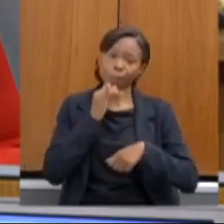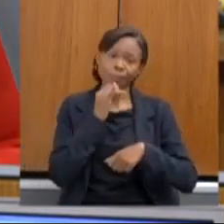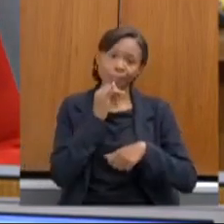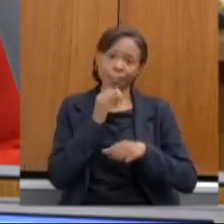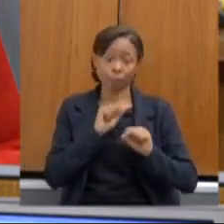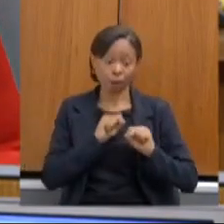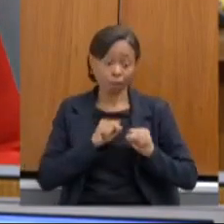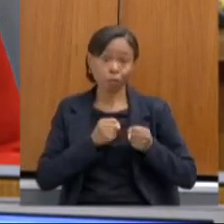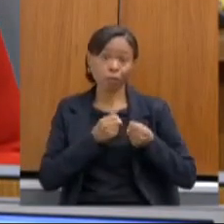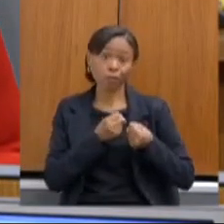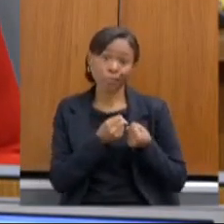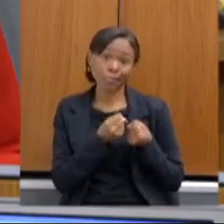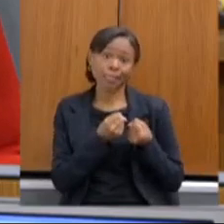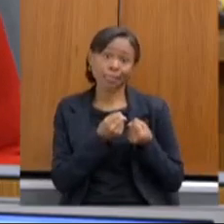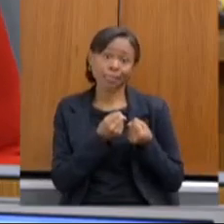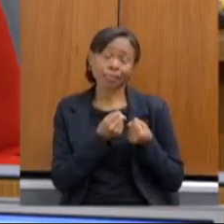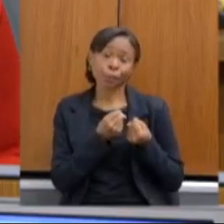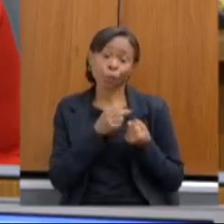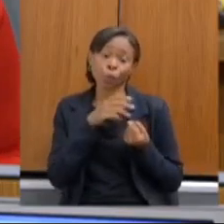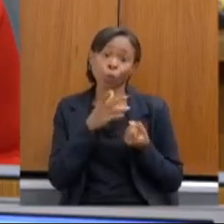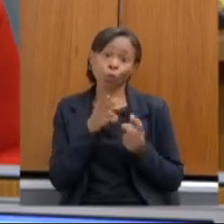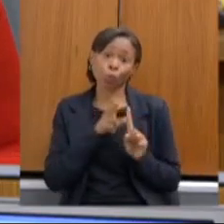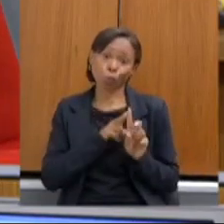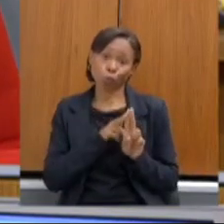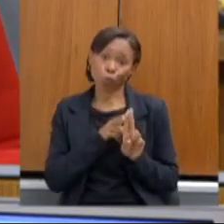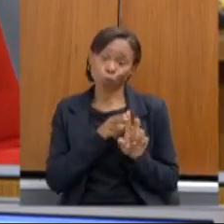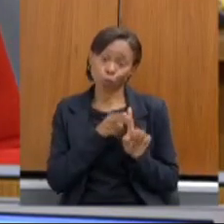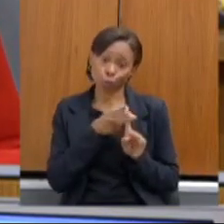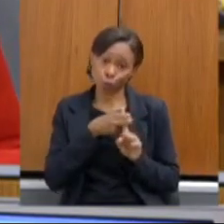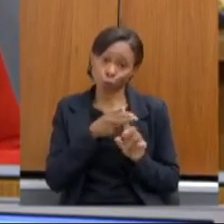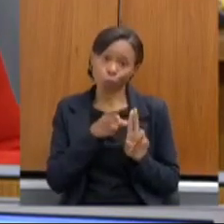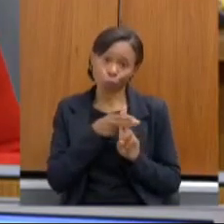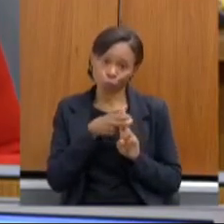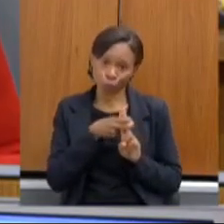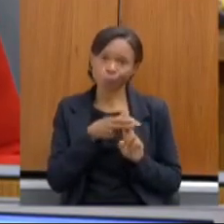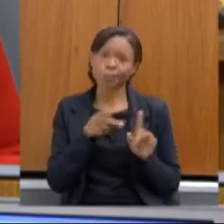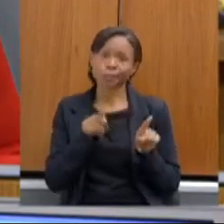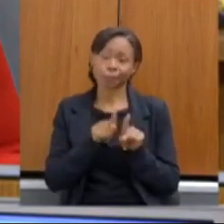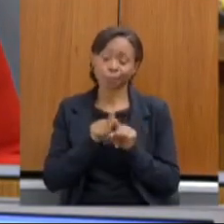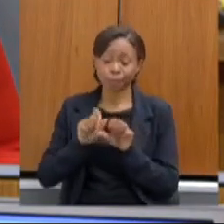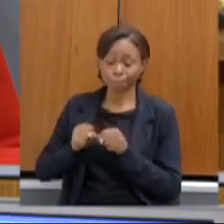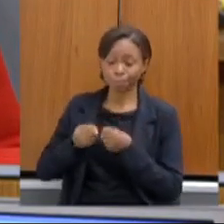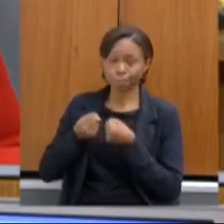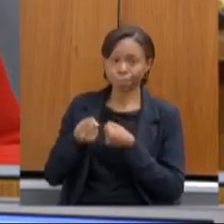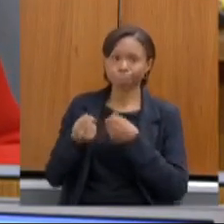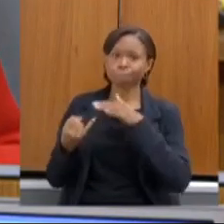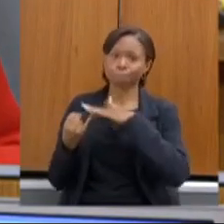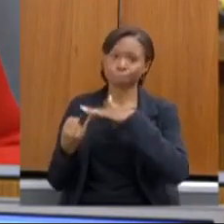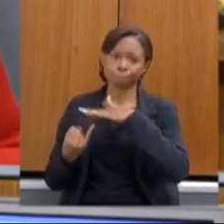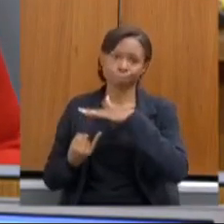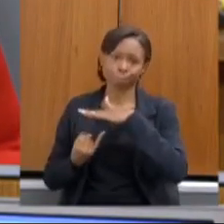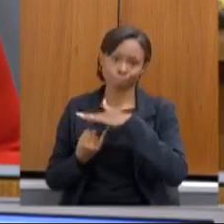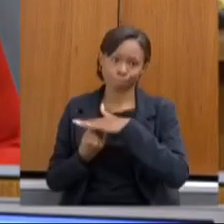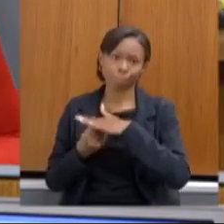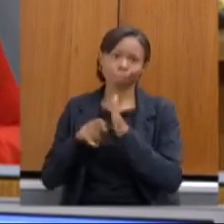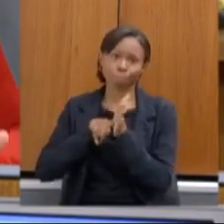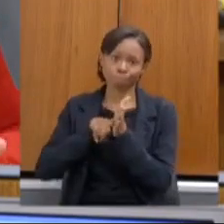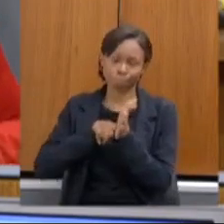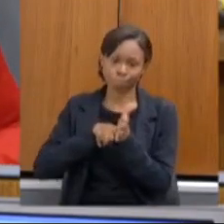fortalecimento do Sistema Único de Saúde como também fortalecimento das nossas instituições públicas de pesquisa